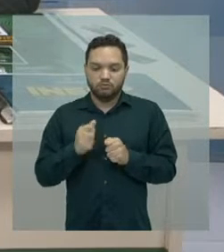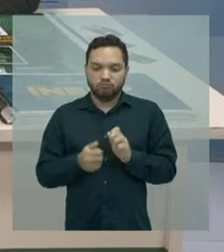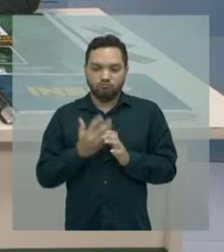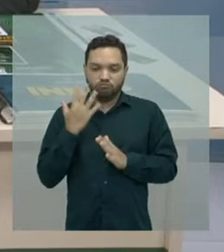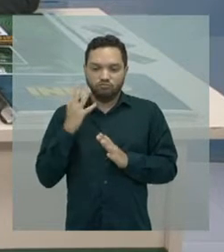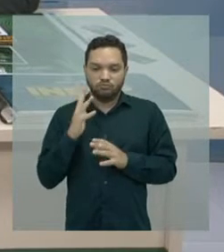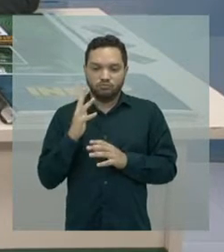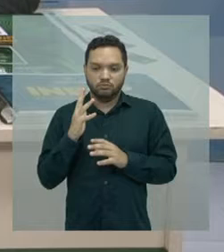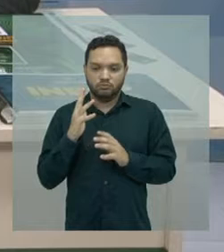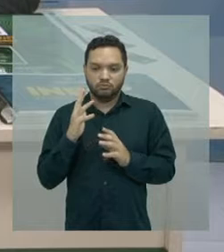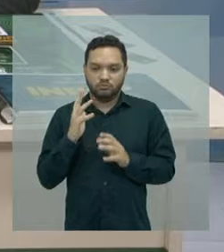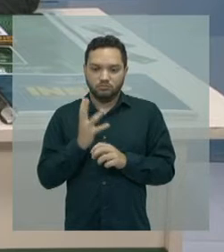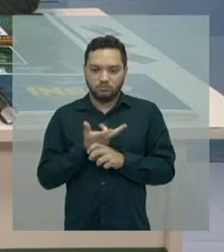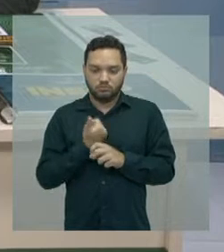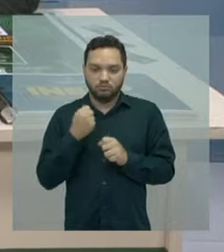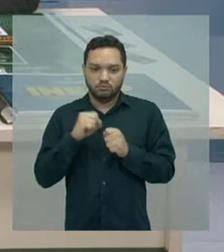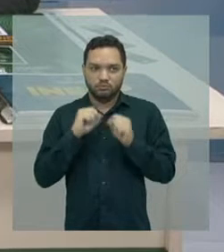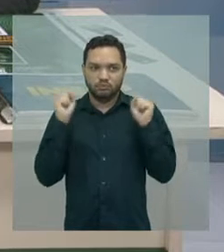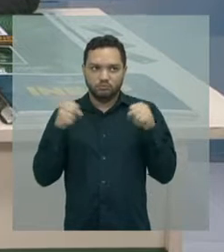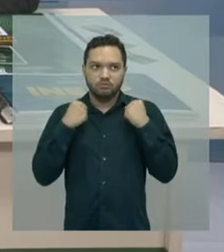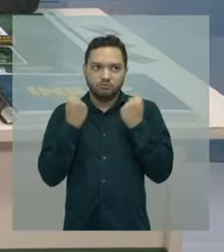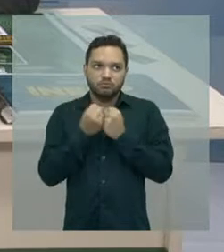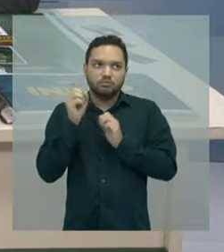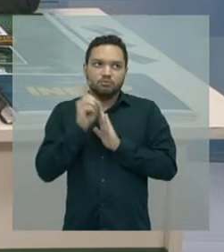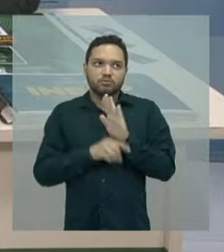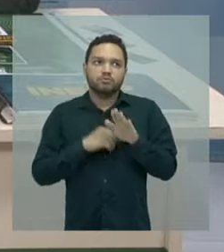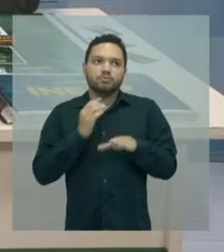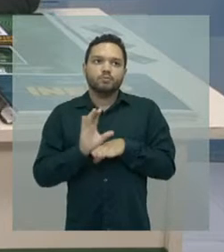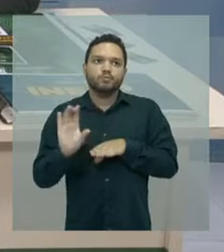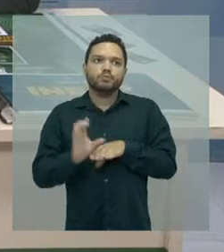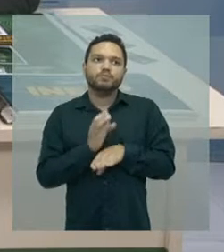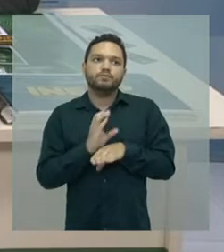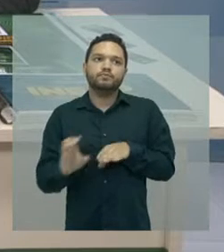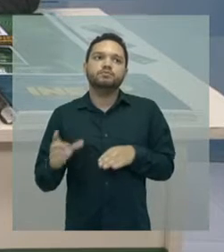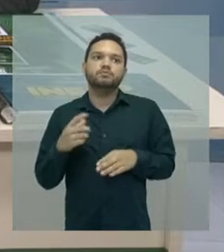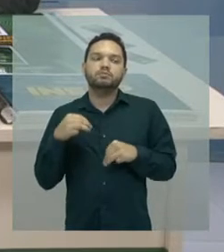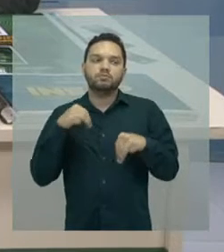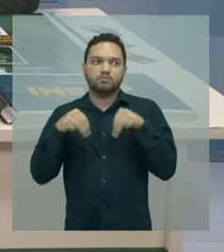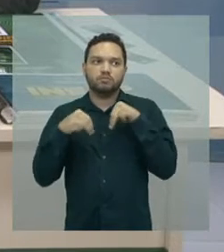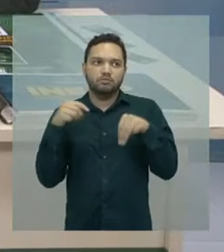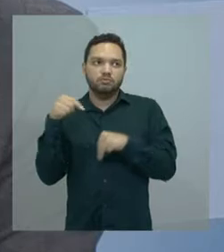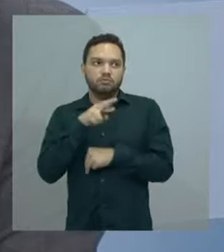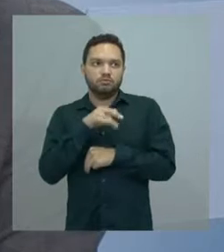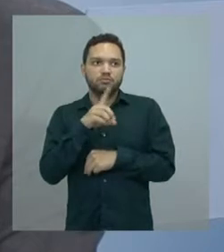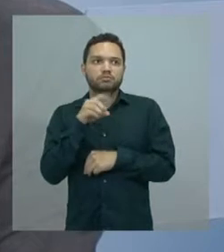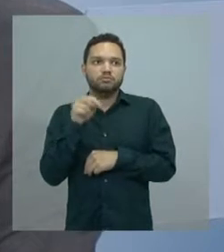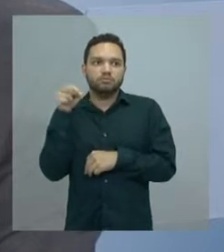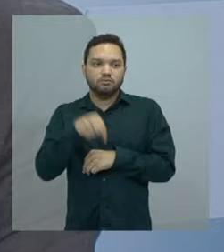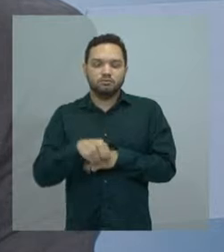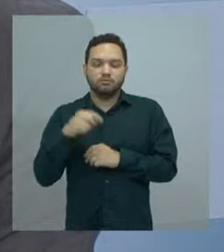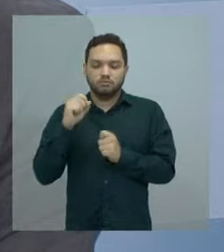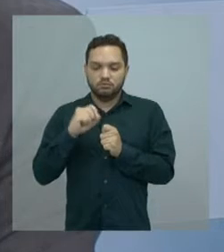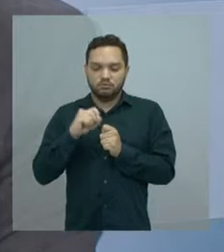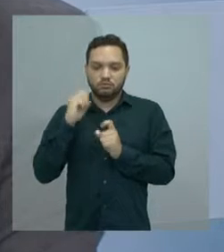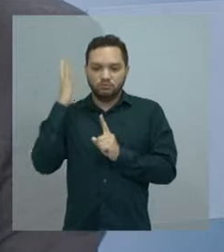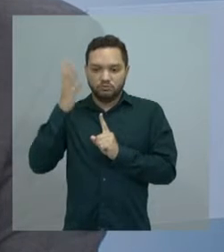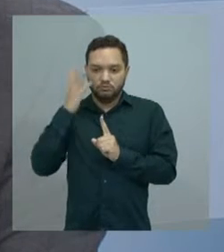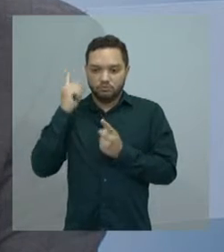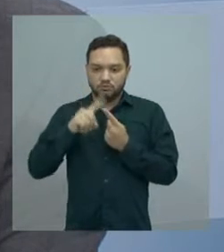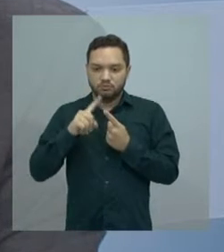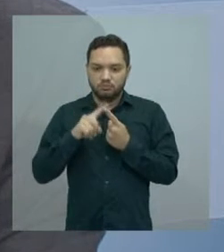eventos, fez um seminário de Direito Constitucional com a presença do ministro Ricardo Lewandowski, fez um